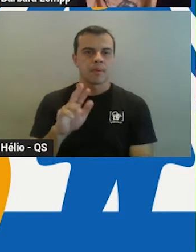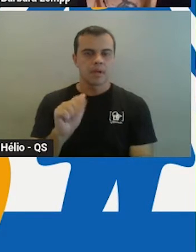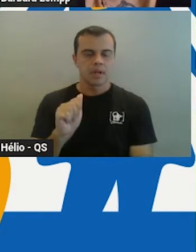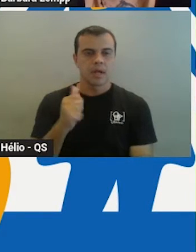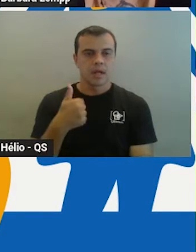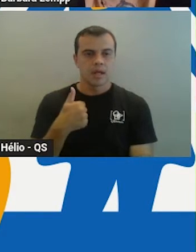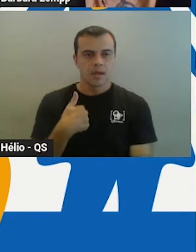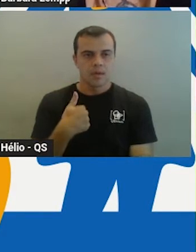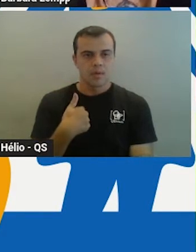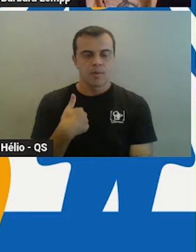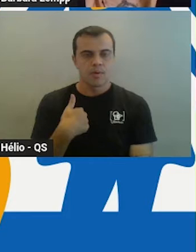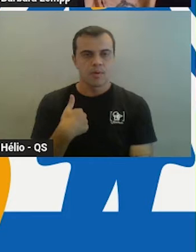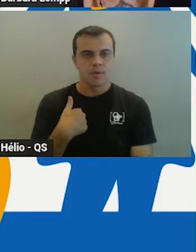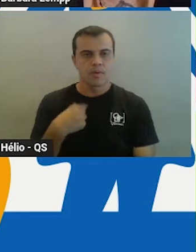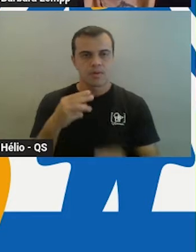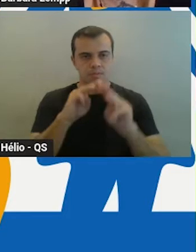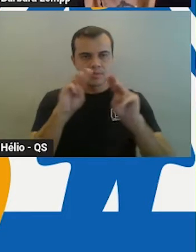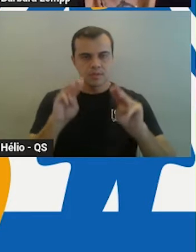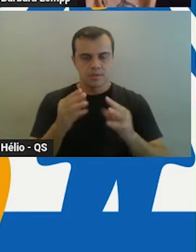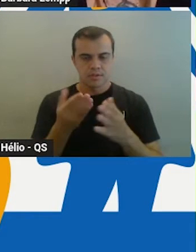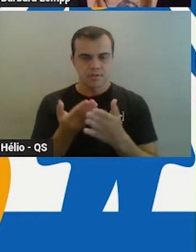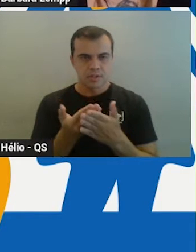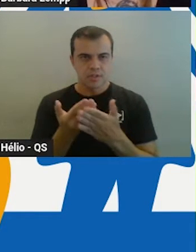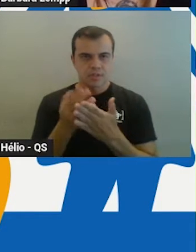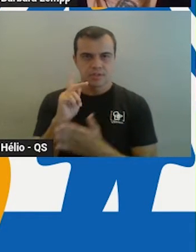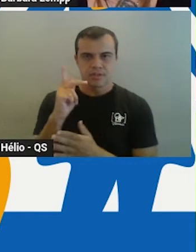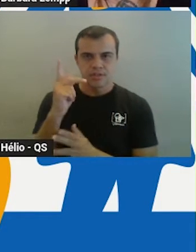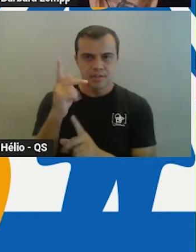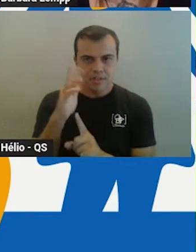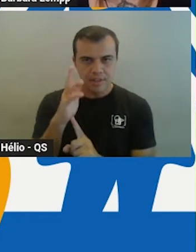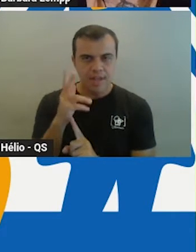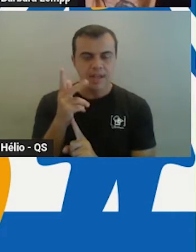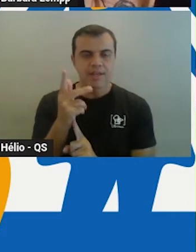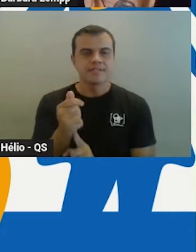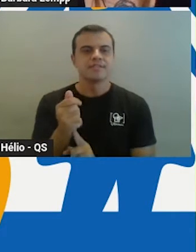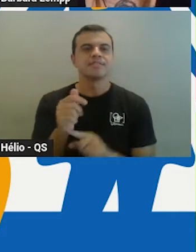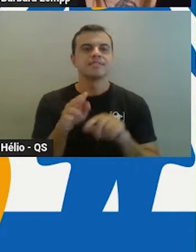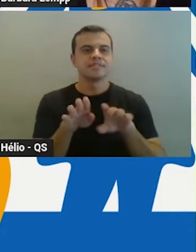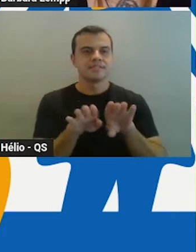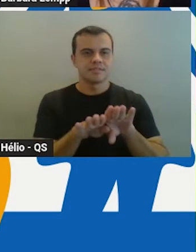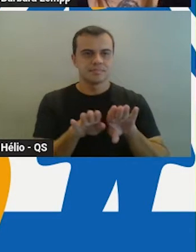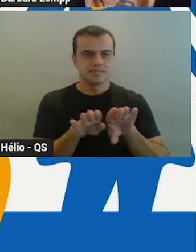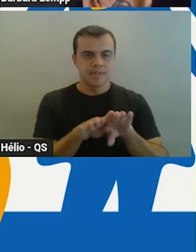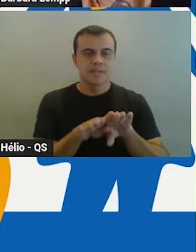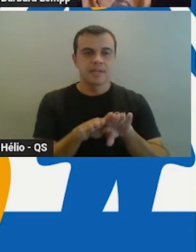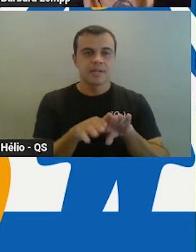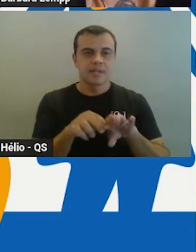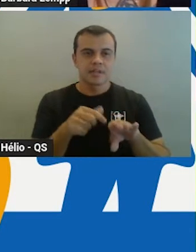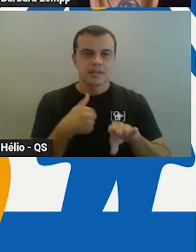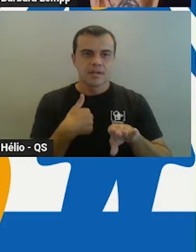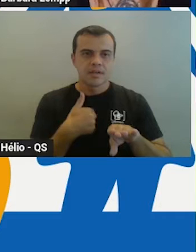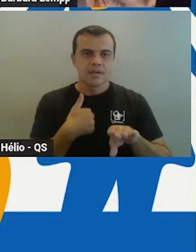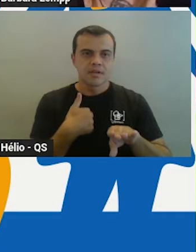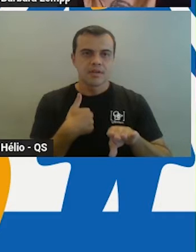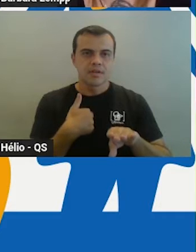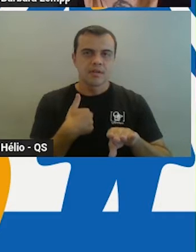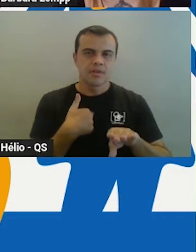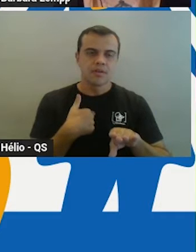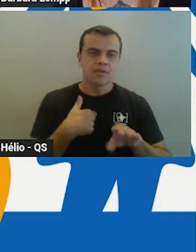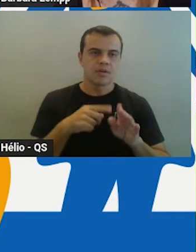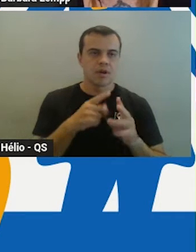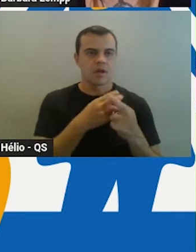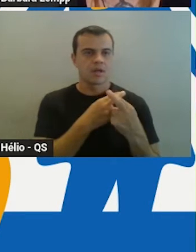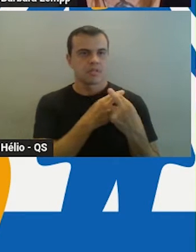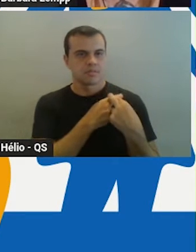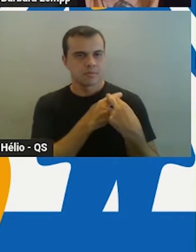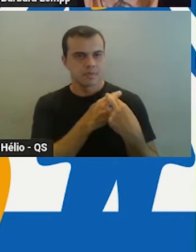Eu sou museóloga, também historiadora da arte e também coordenadora não, mas eu sou responsável